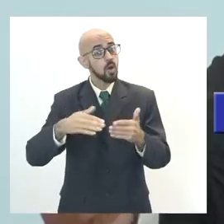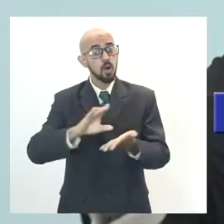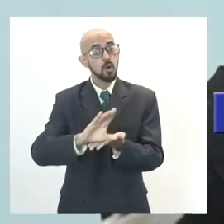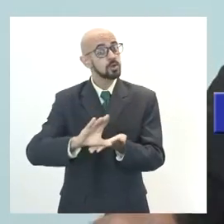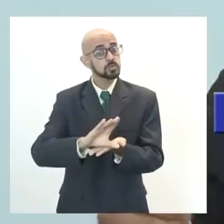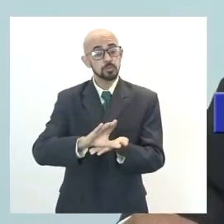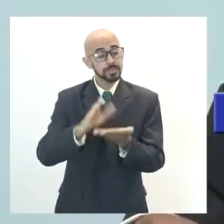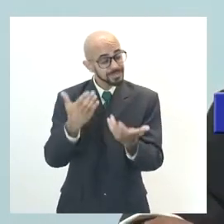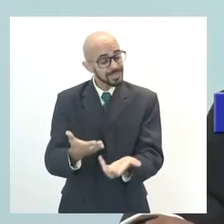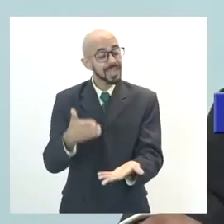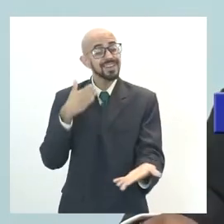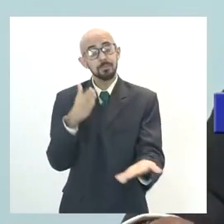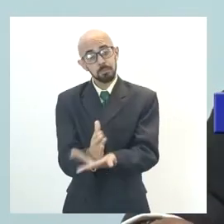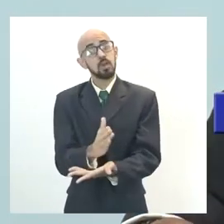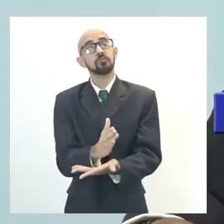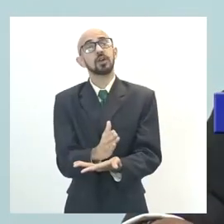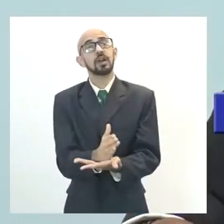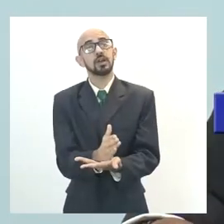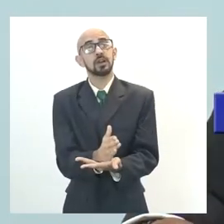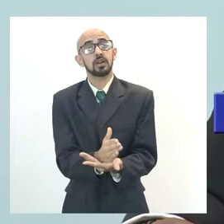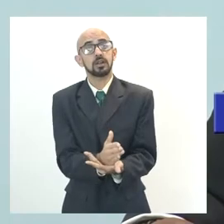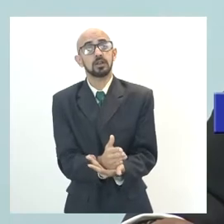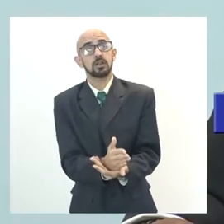de qualquer maneira é